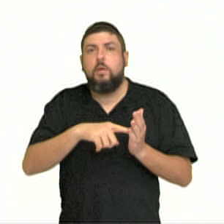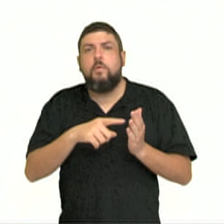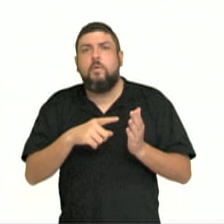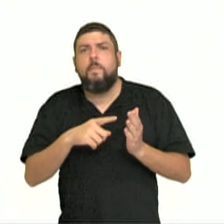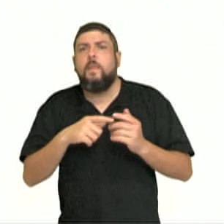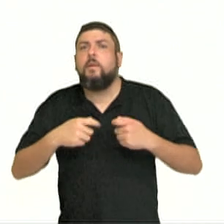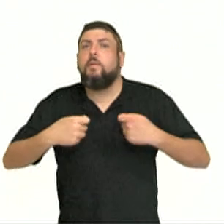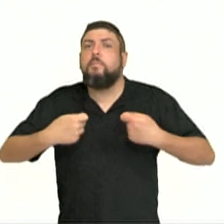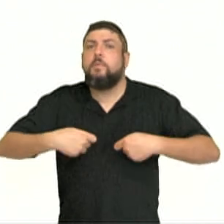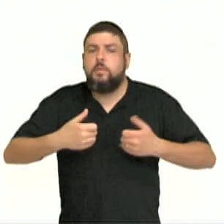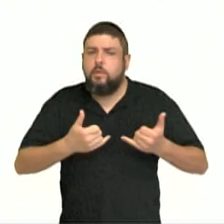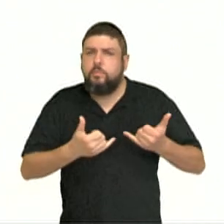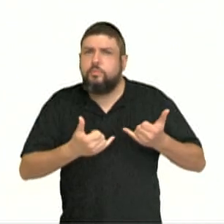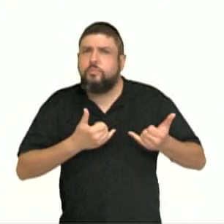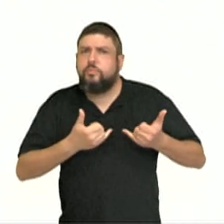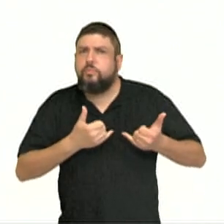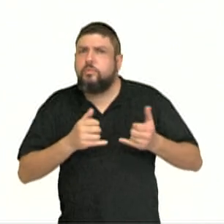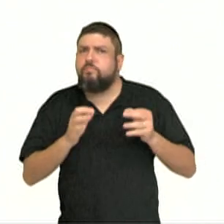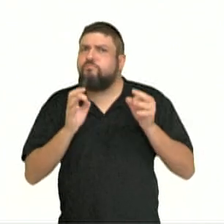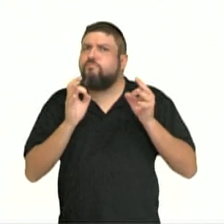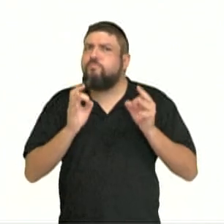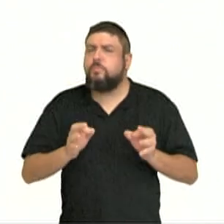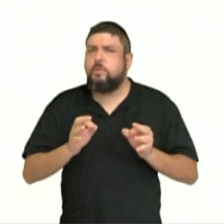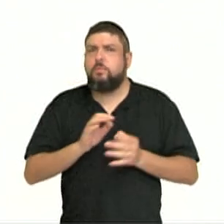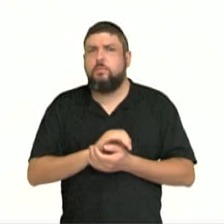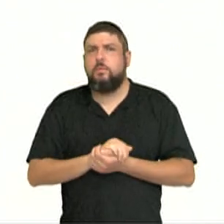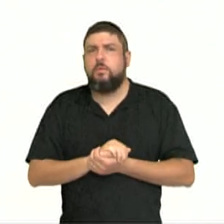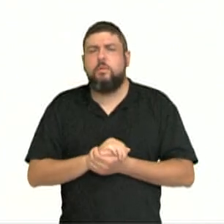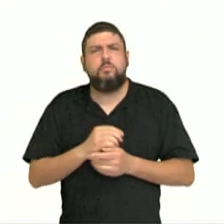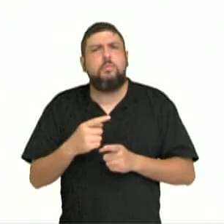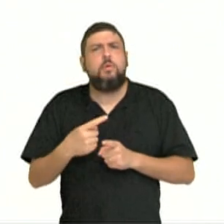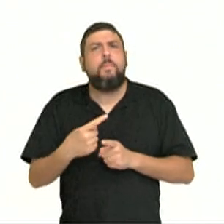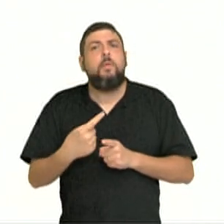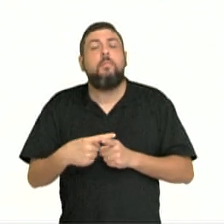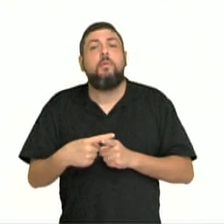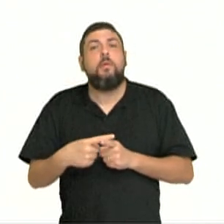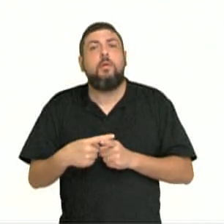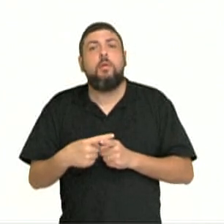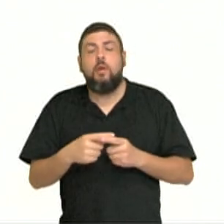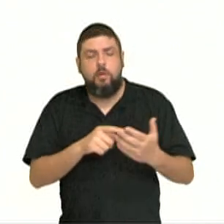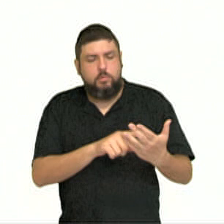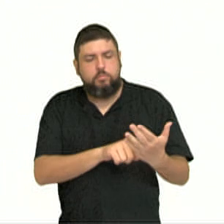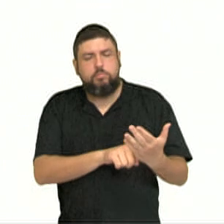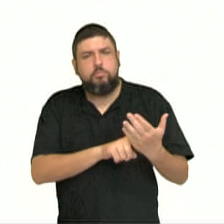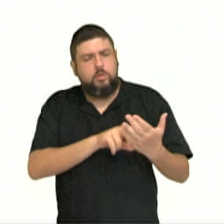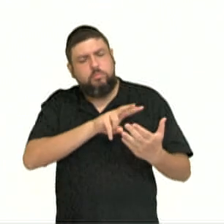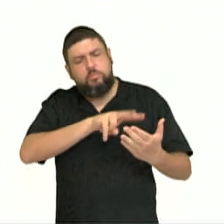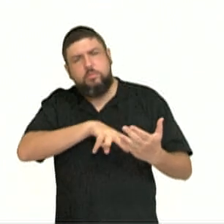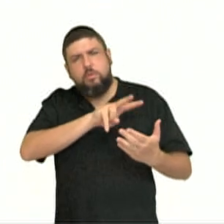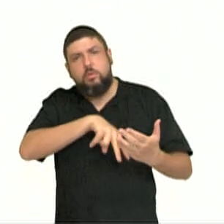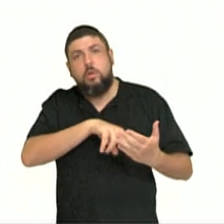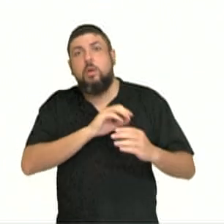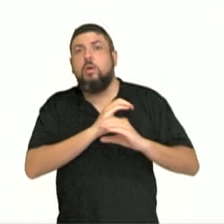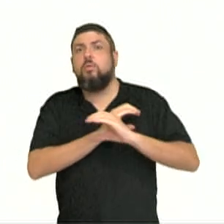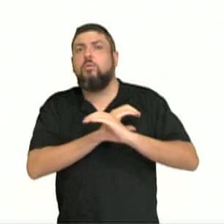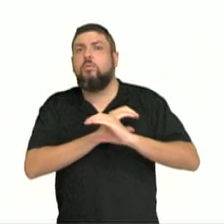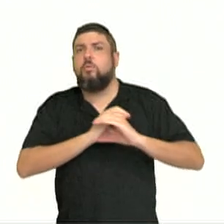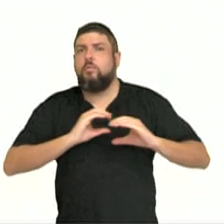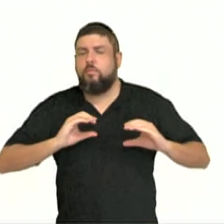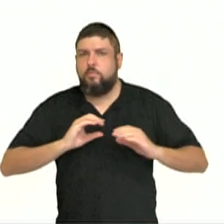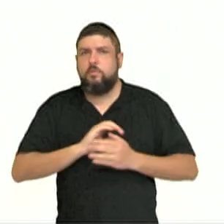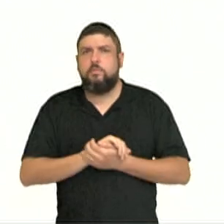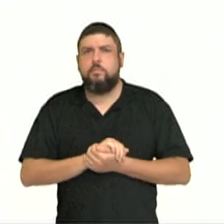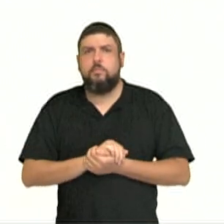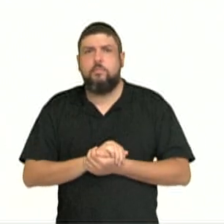fato? Por que isso, pessoal? Para passar credibilidade, confiança, certo? Se eu leio